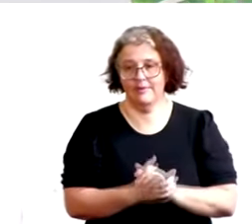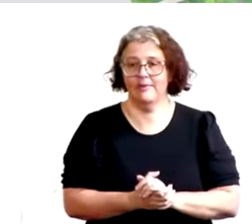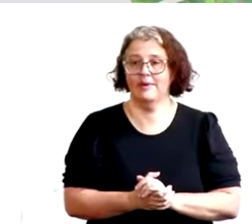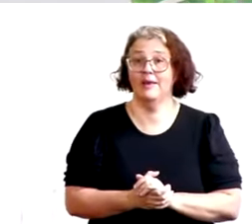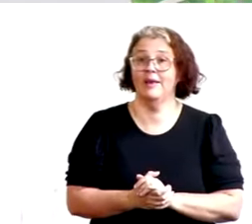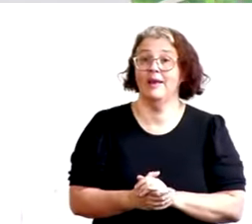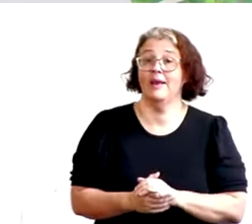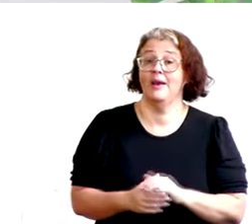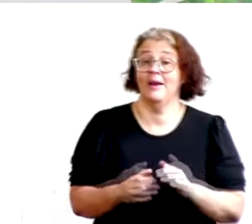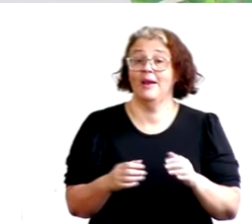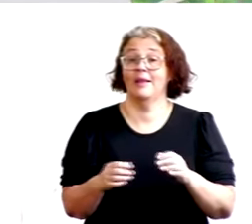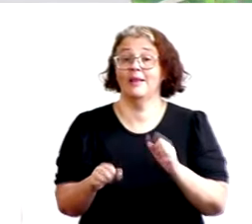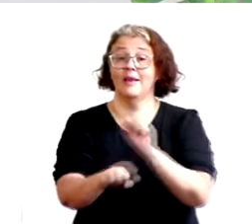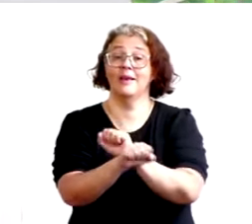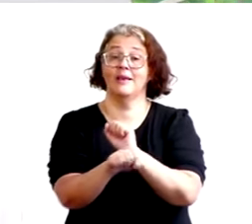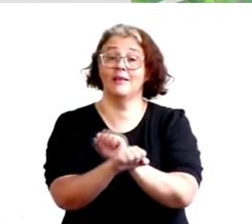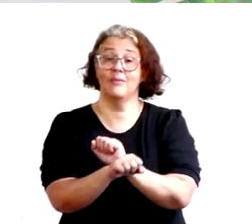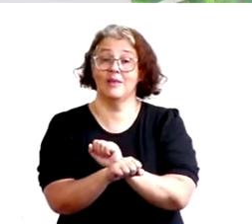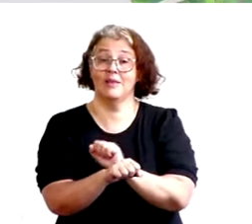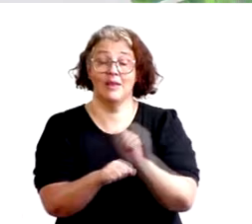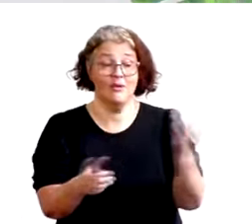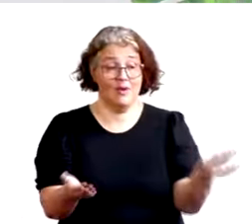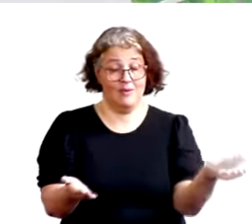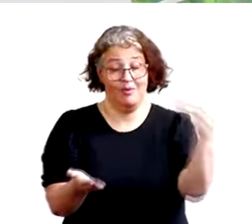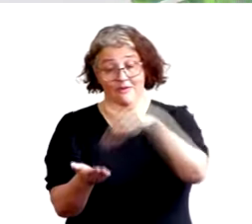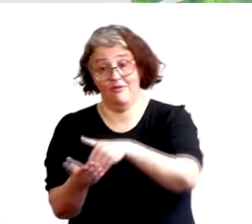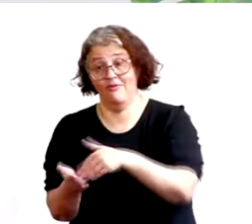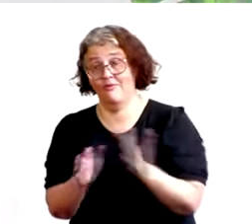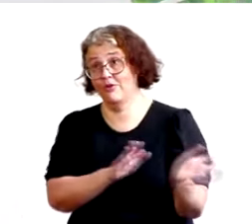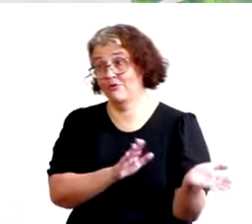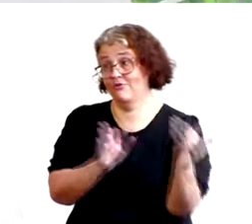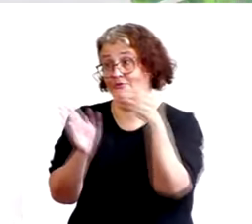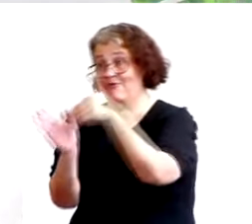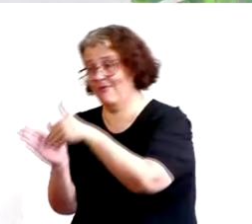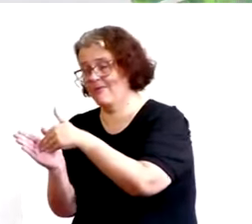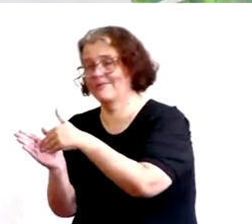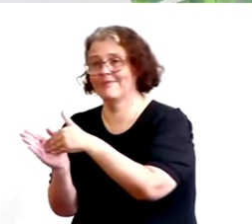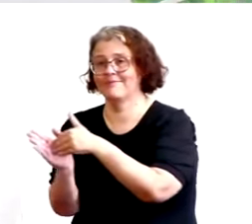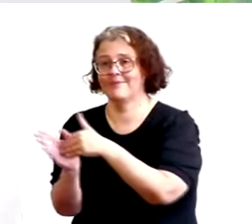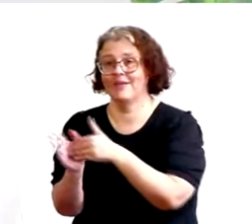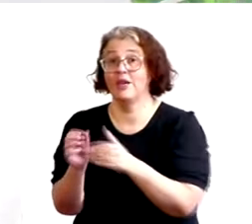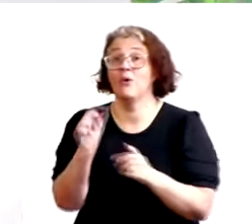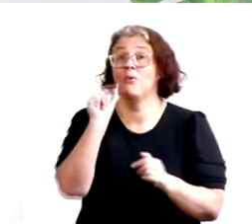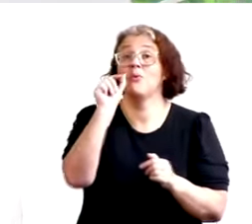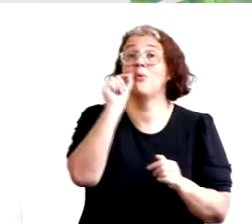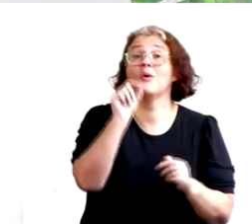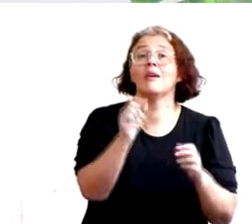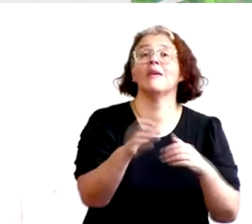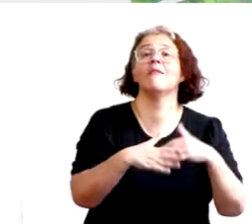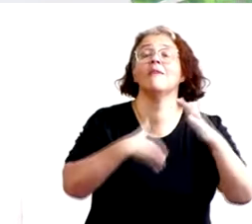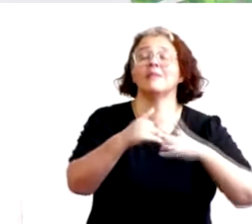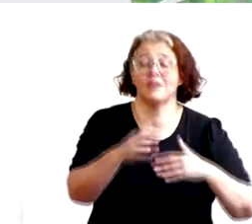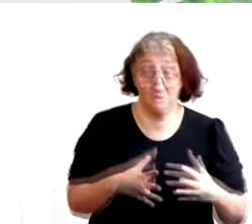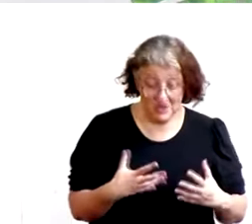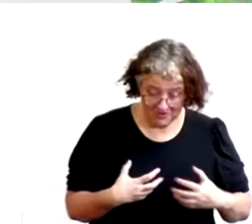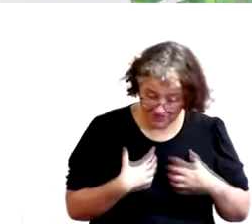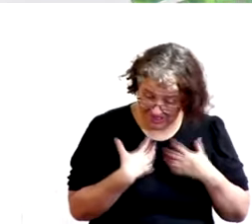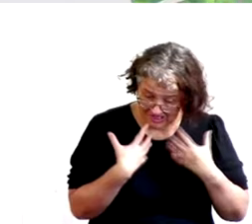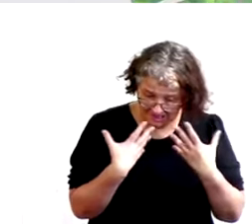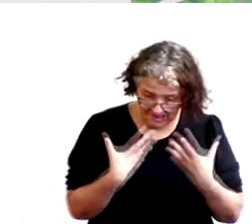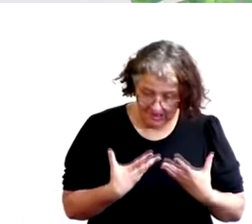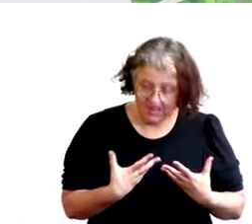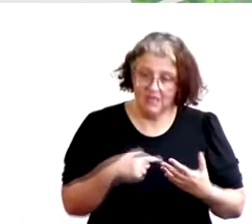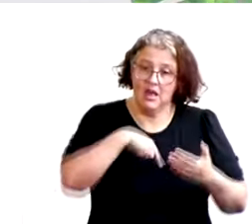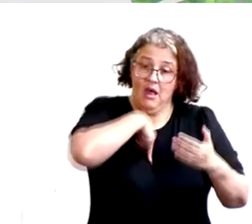esperada é o caminho de volta é o que fazer ou como fazer quando eu estiver atolado em minhas aflições em